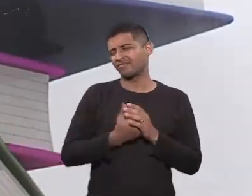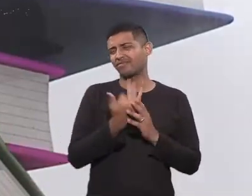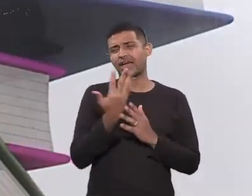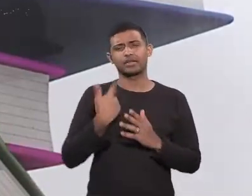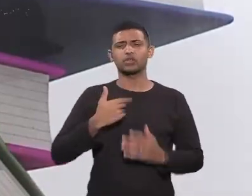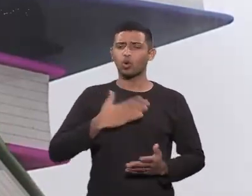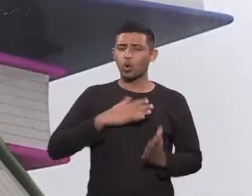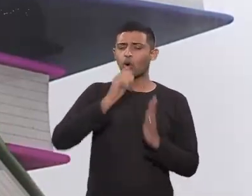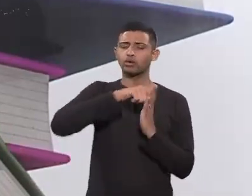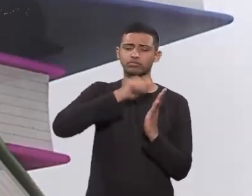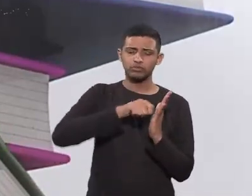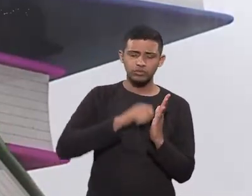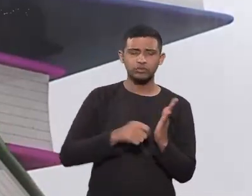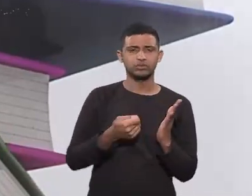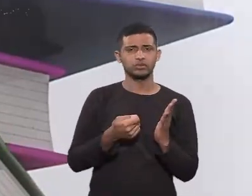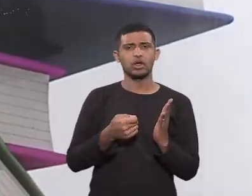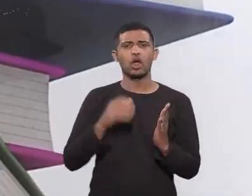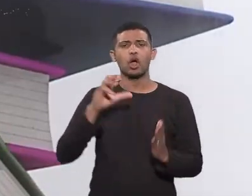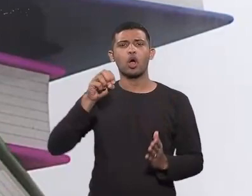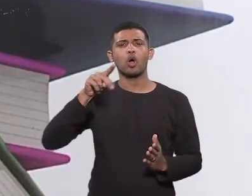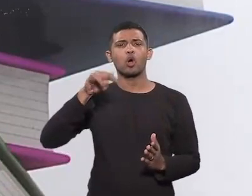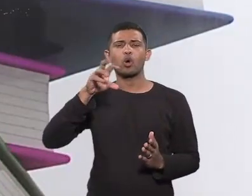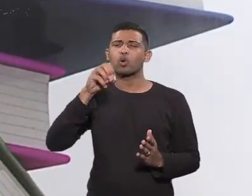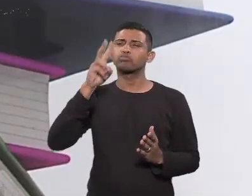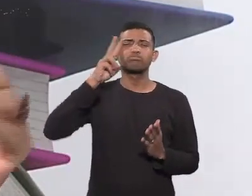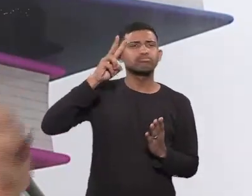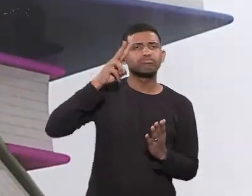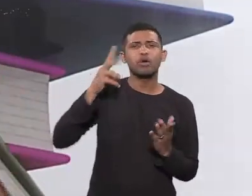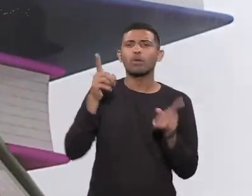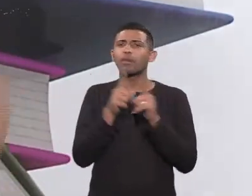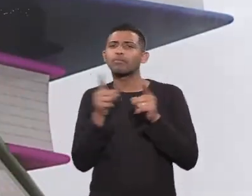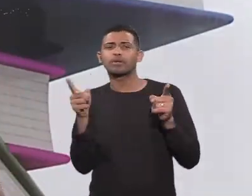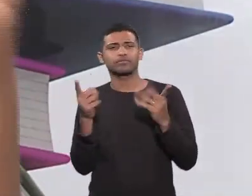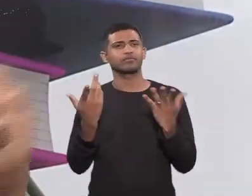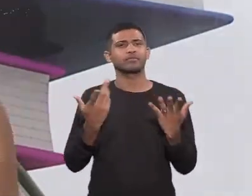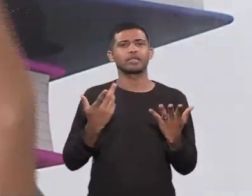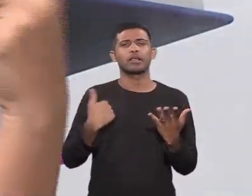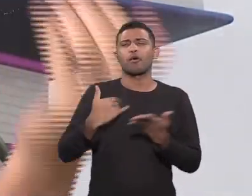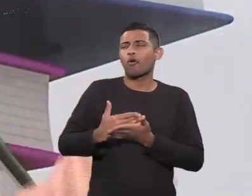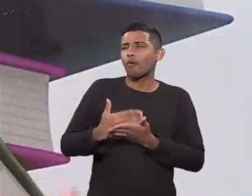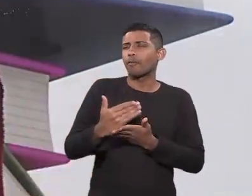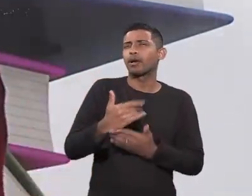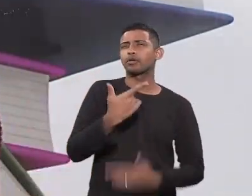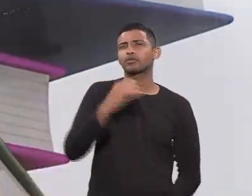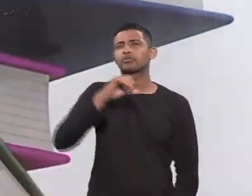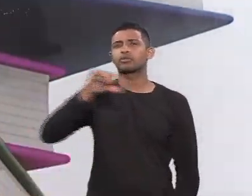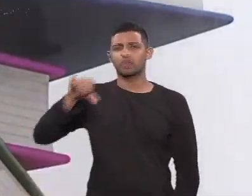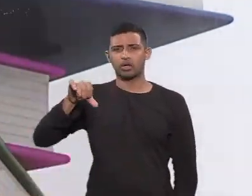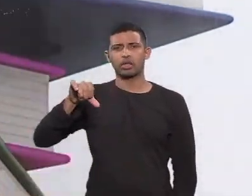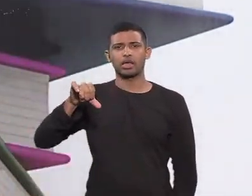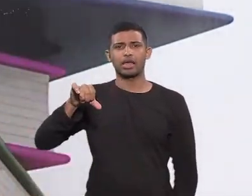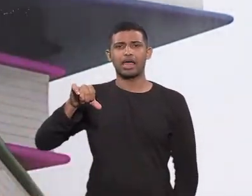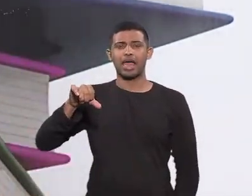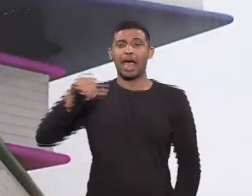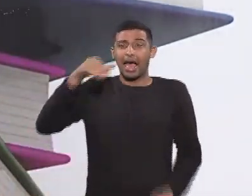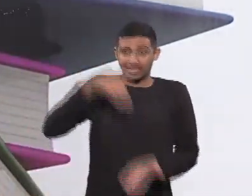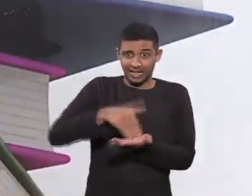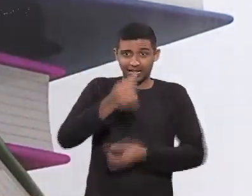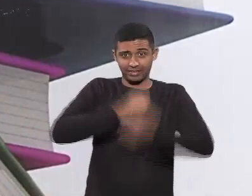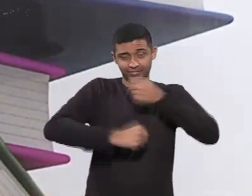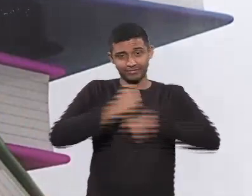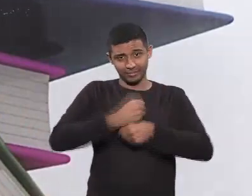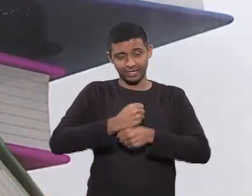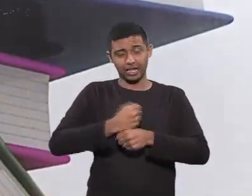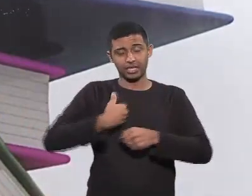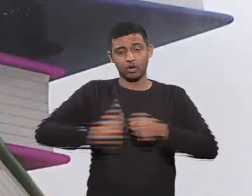de escrever contos e mini-contos. E foram contos e mini-contos desde 2009 até o ano passado,